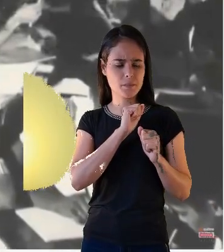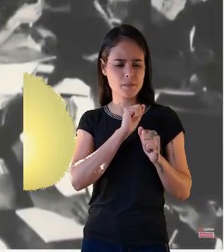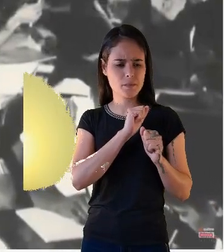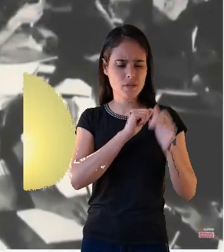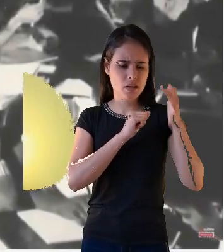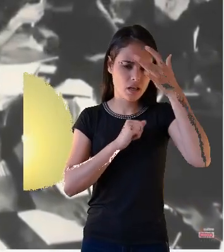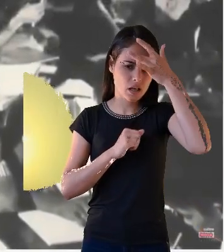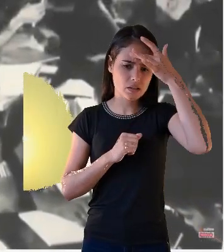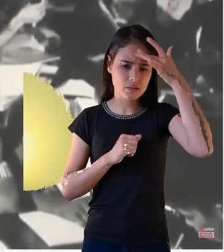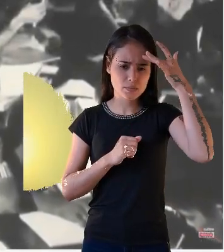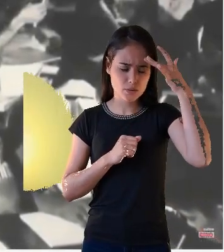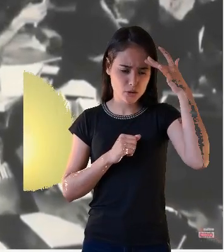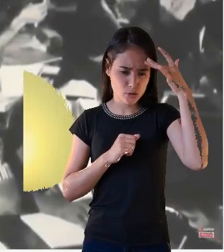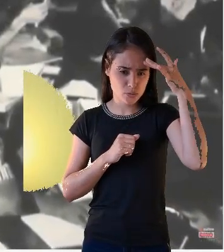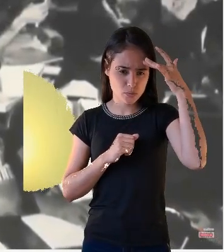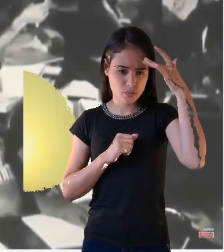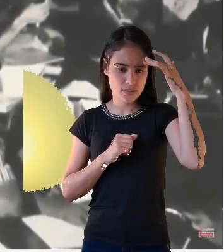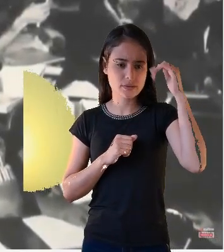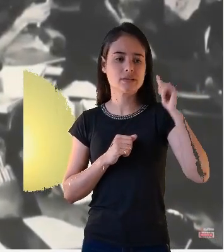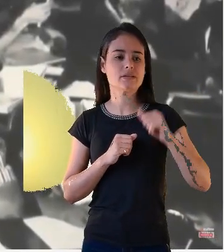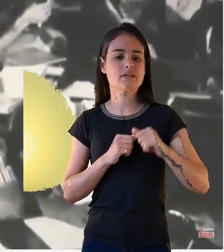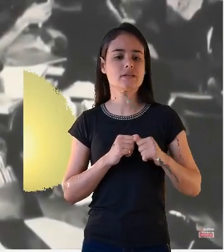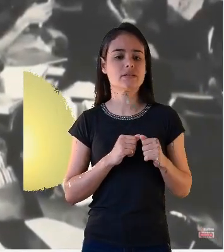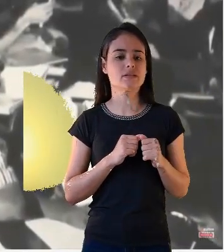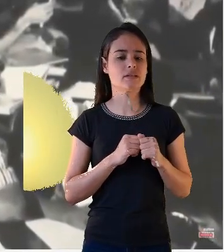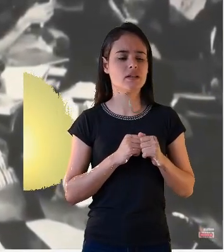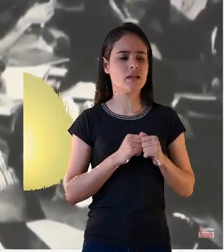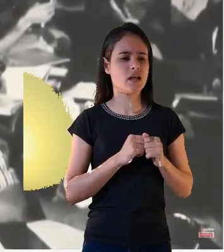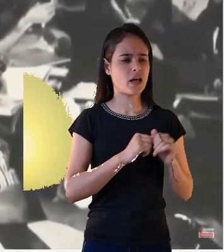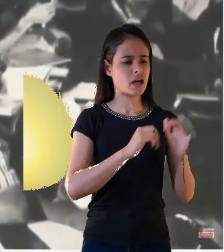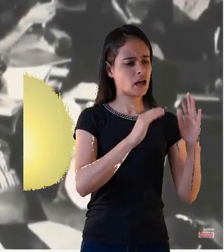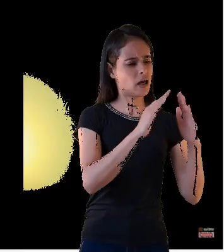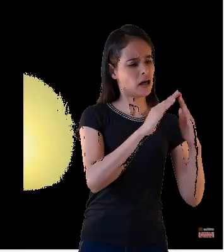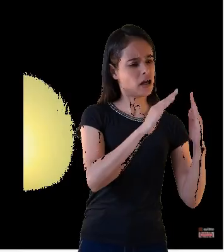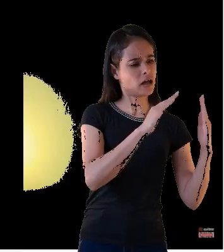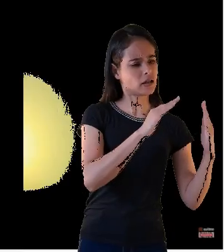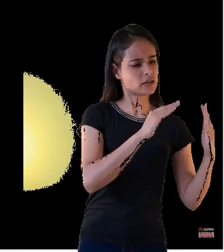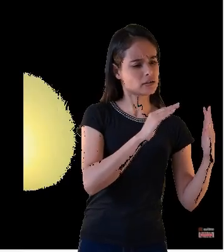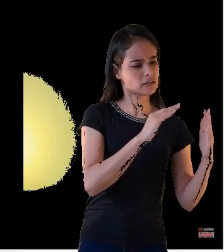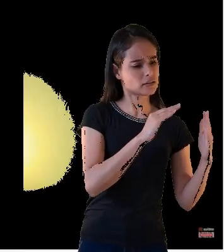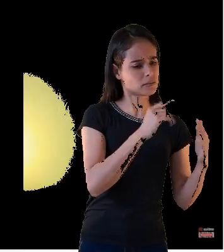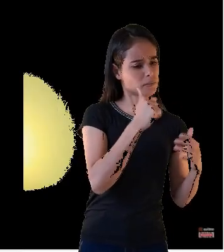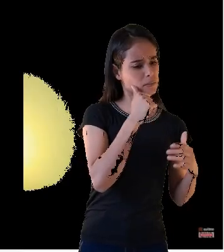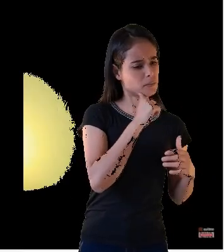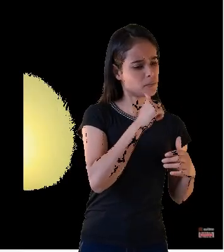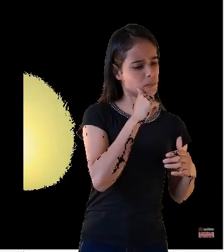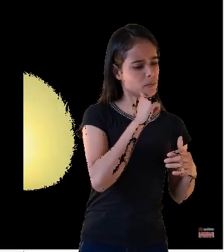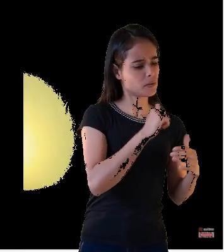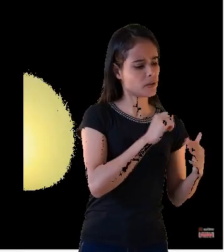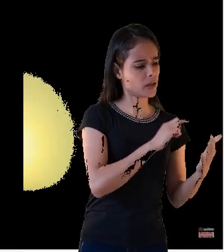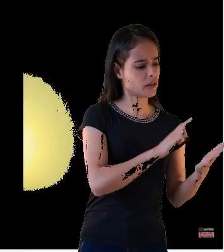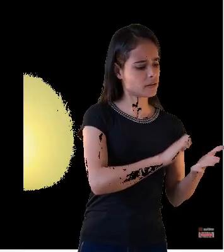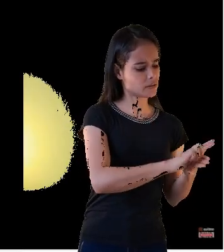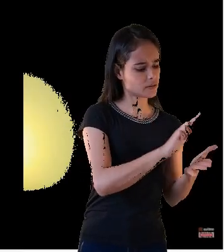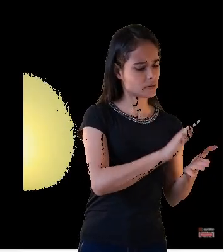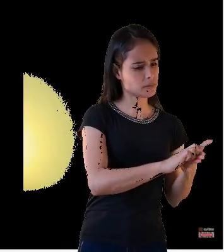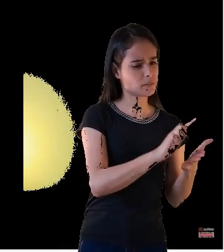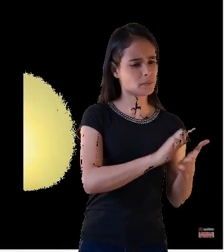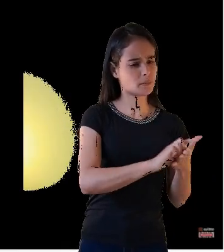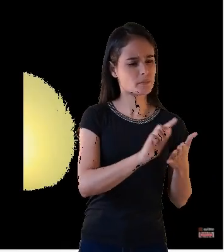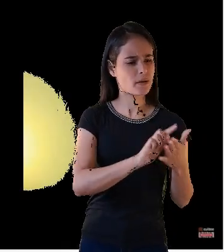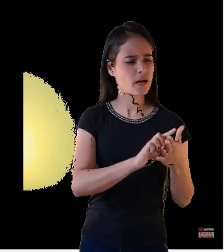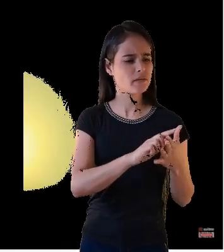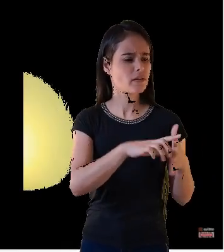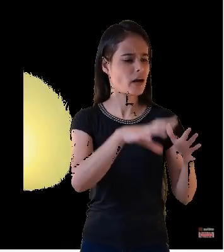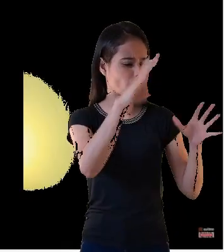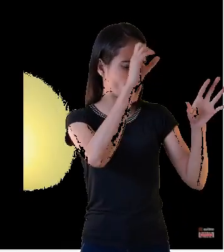TEM teve como primeira tarefa a alfabetização e formação cultural dos seus atores. Muito mais que um grupo de encenação teatral, era um espaço